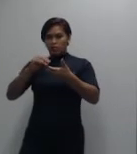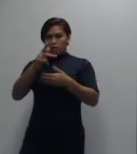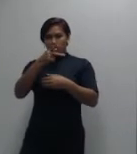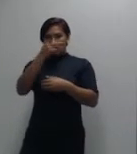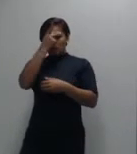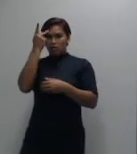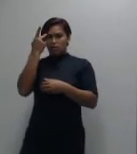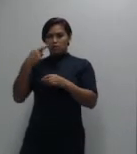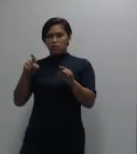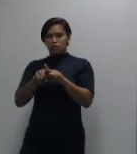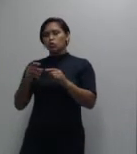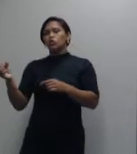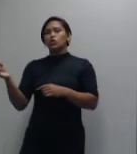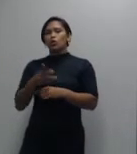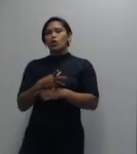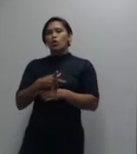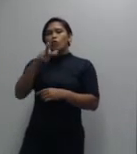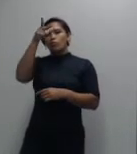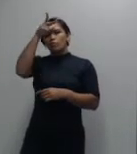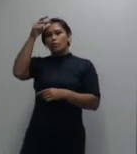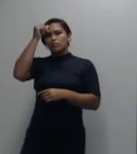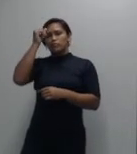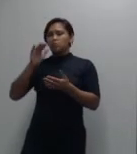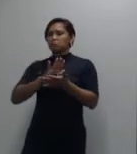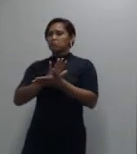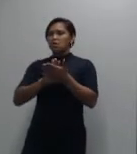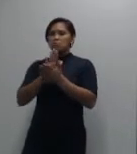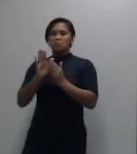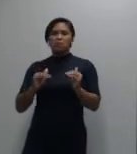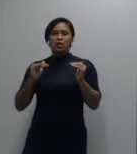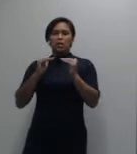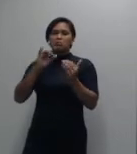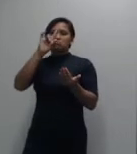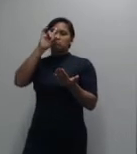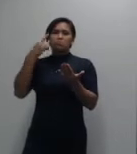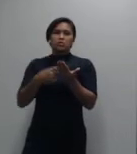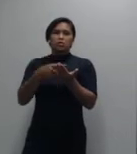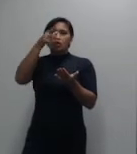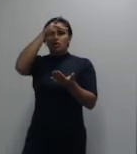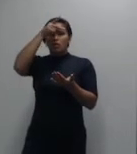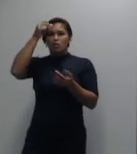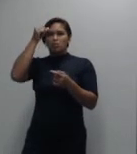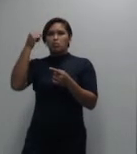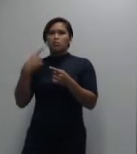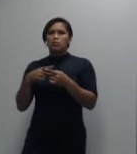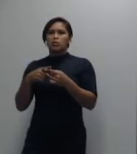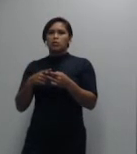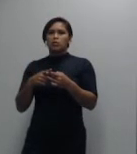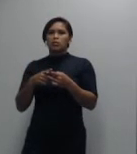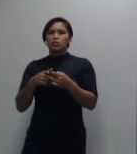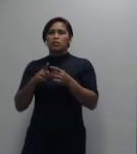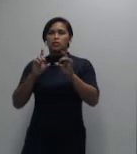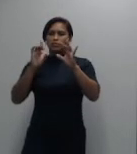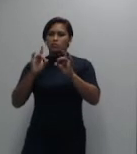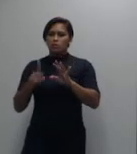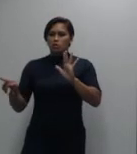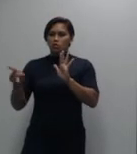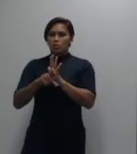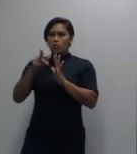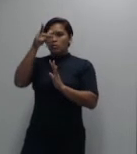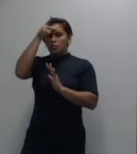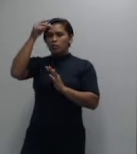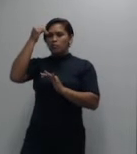recurso do novo prefeito quando não deveria manter a decisão da câmera porque não acho o específico do prefeito e